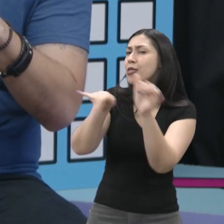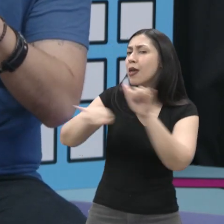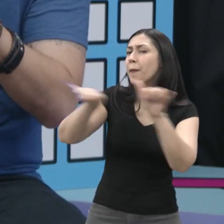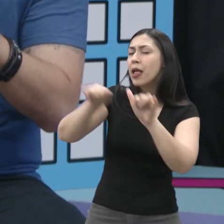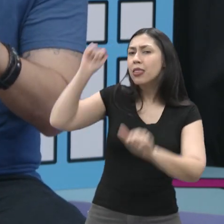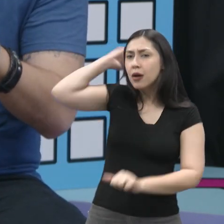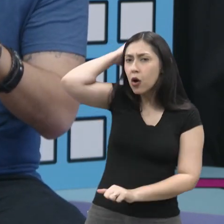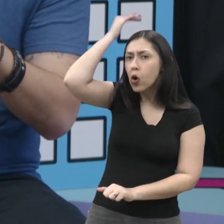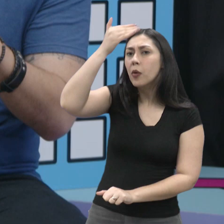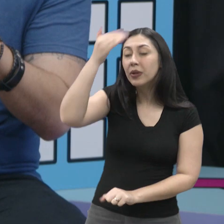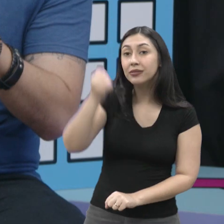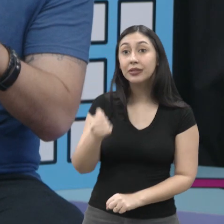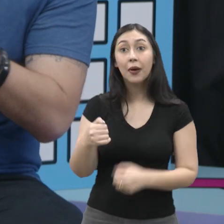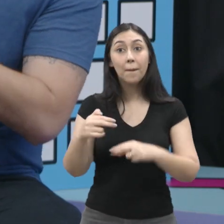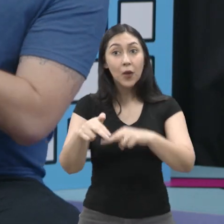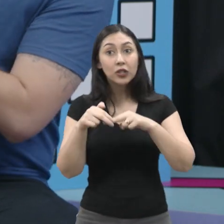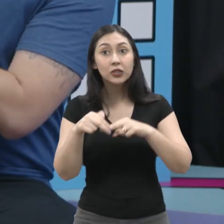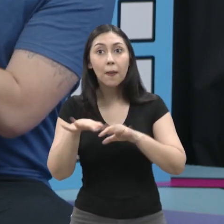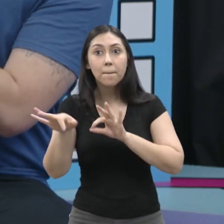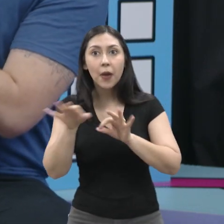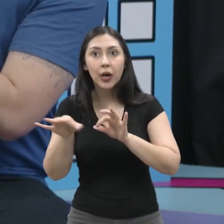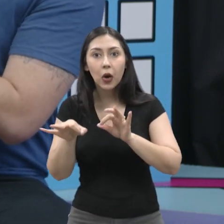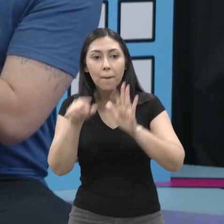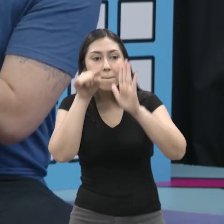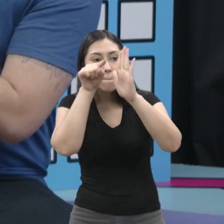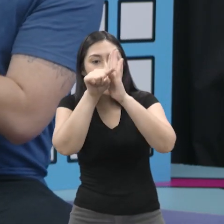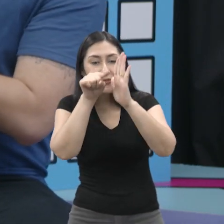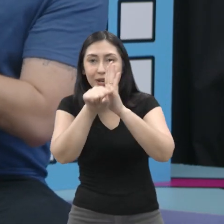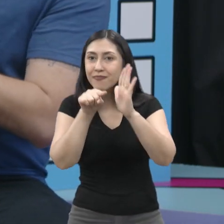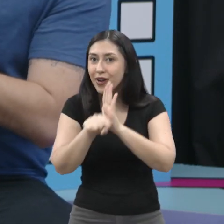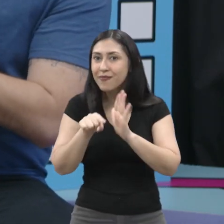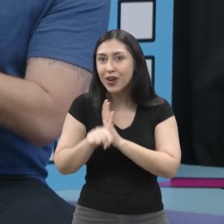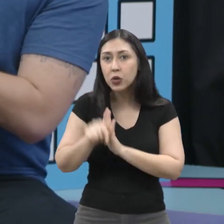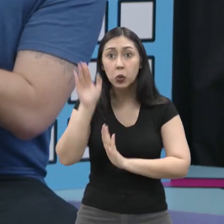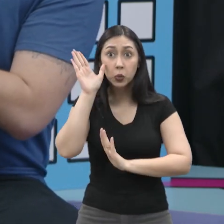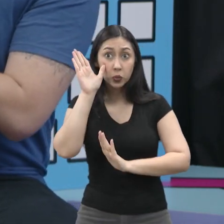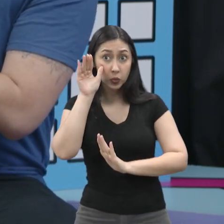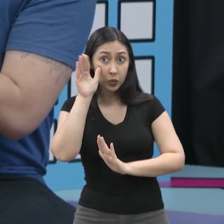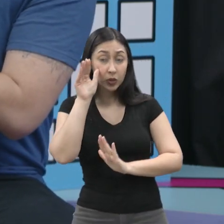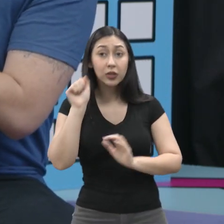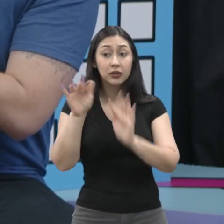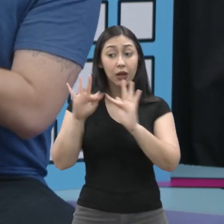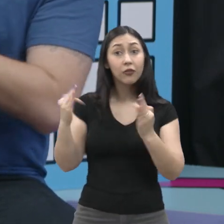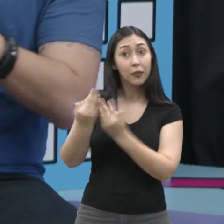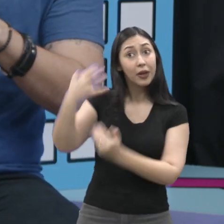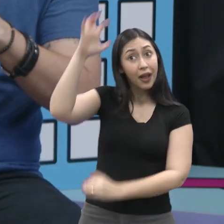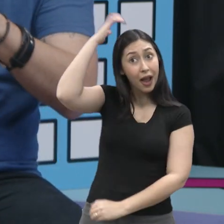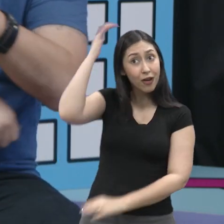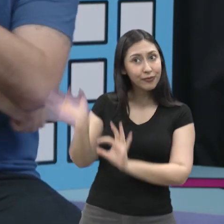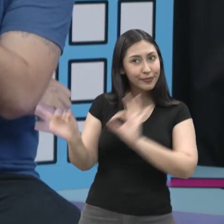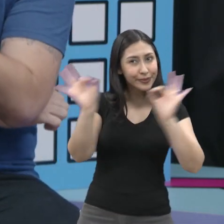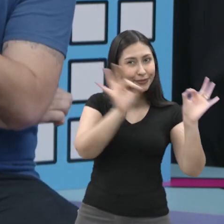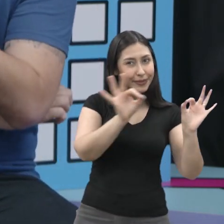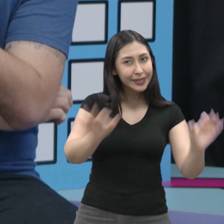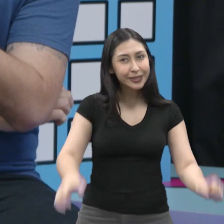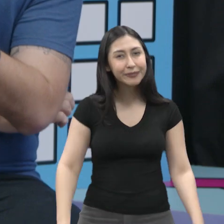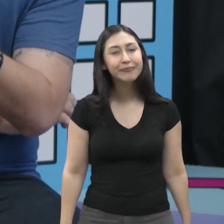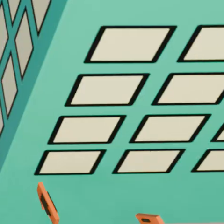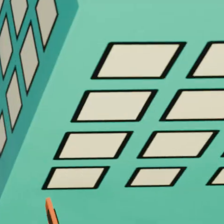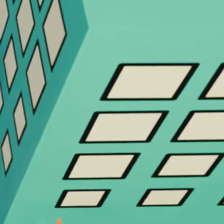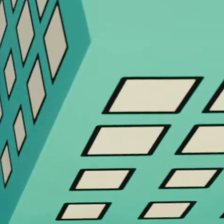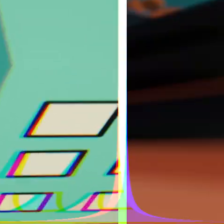elas imaginam que se passou na época, né? Ele fez um quiz com conhecimentos gerais a respeito da família real. Vamos